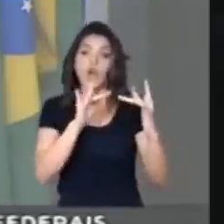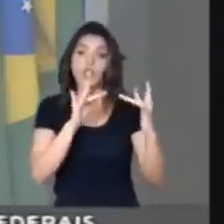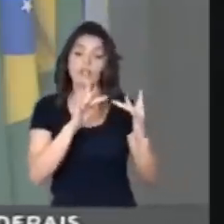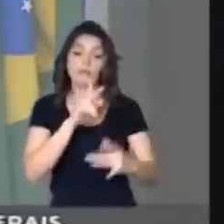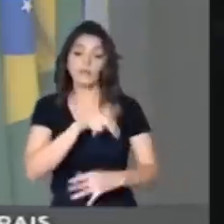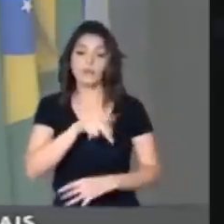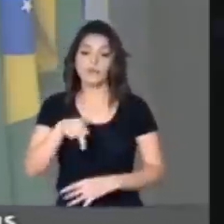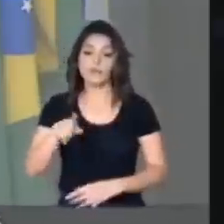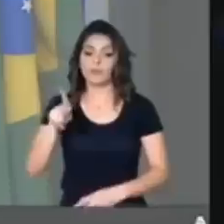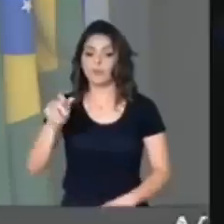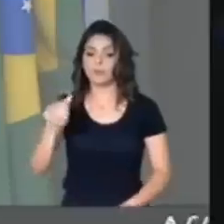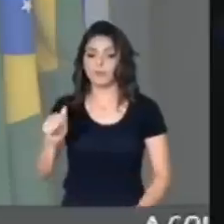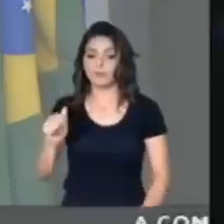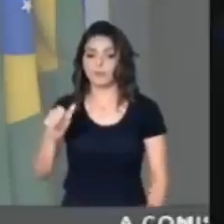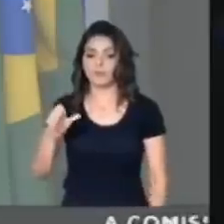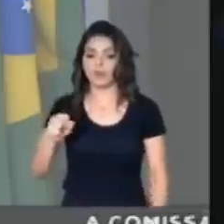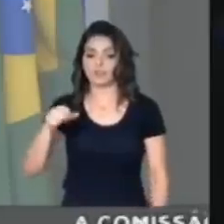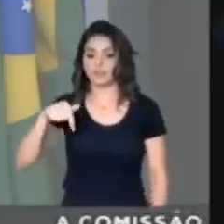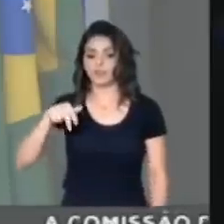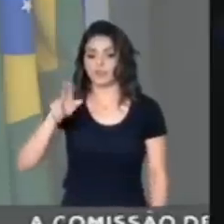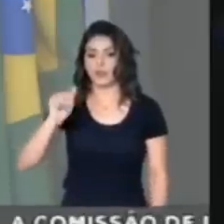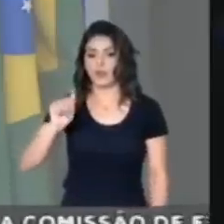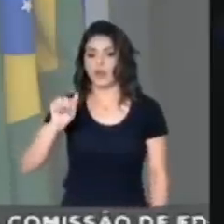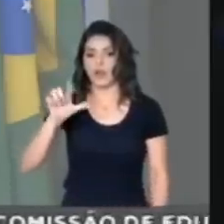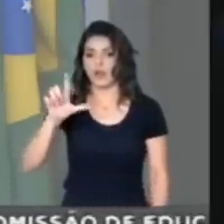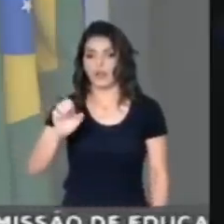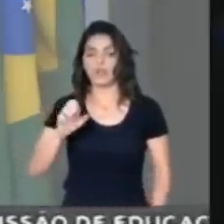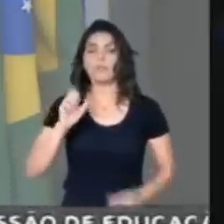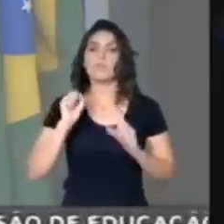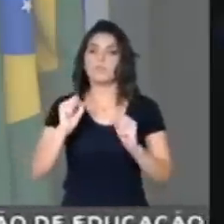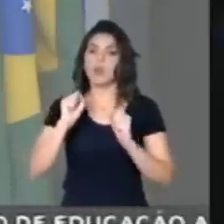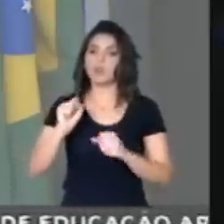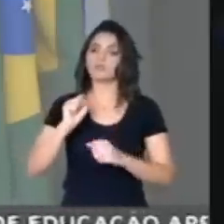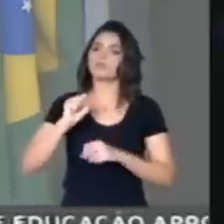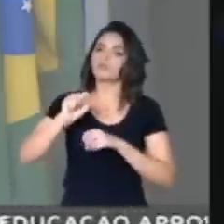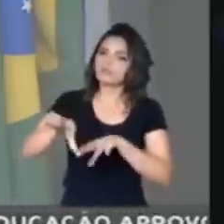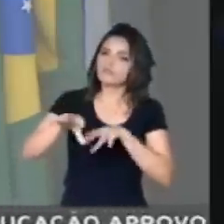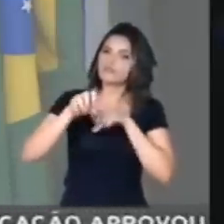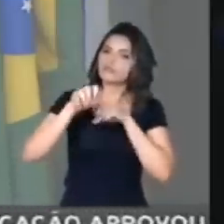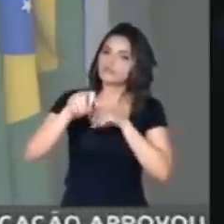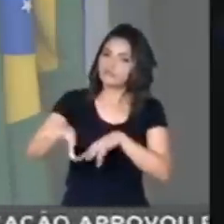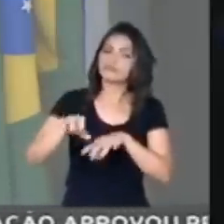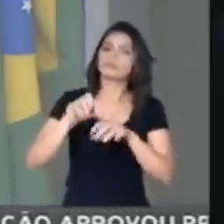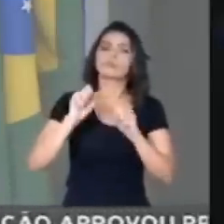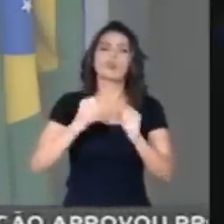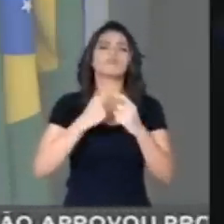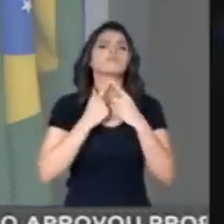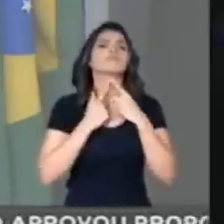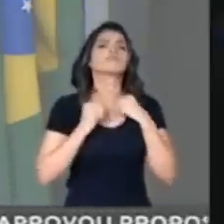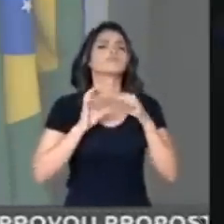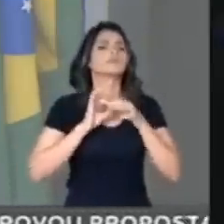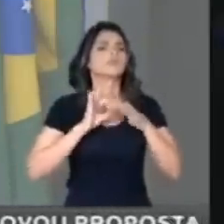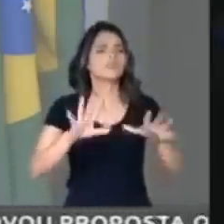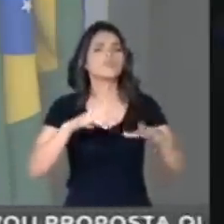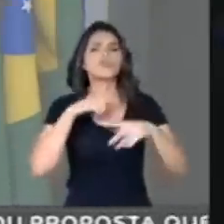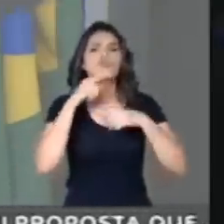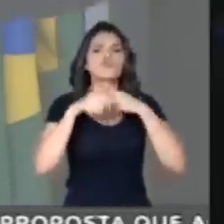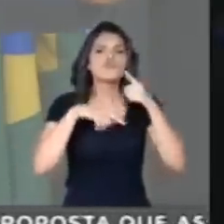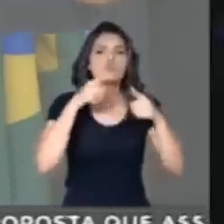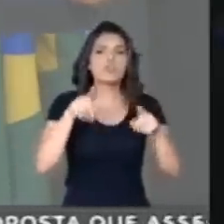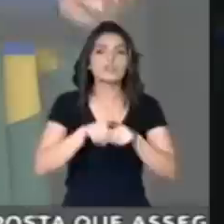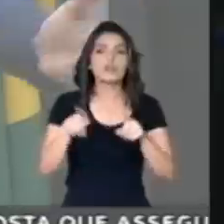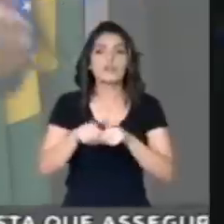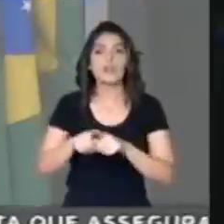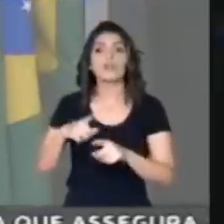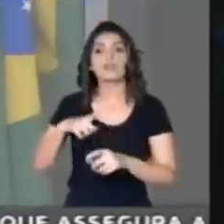professor Pasquale, que também pode lhe dar o devido direcionamento. Fique à vontade para tirar todas as dúvidas, inclusive com a